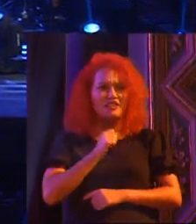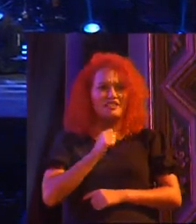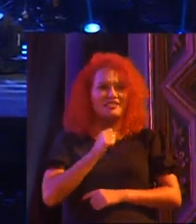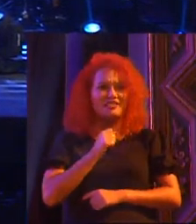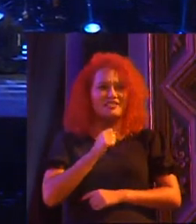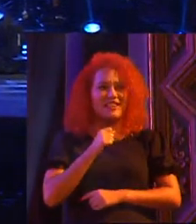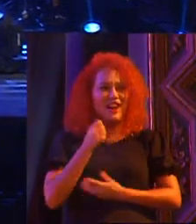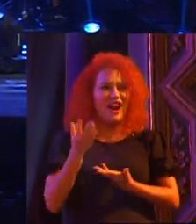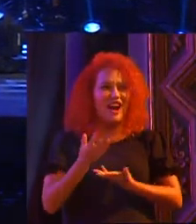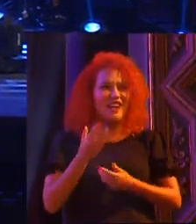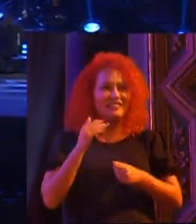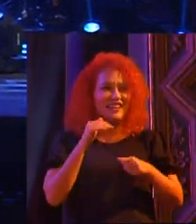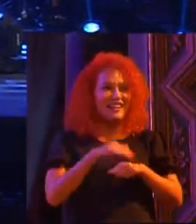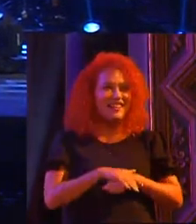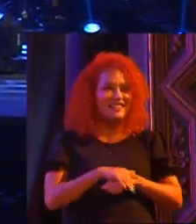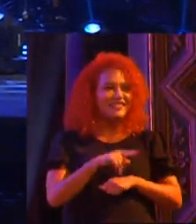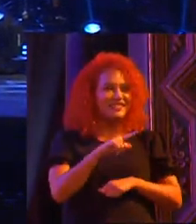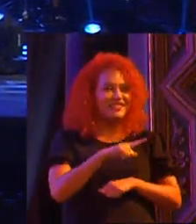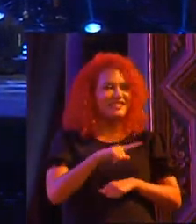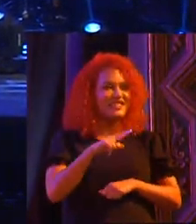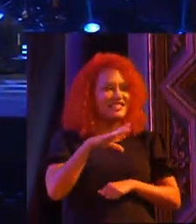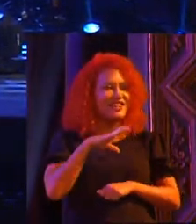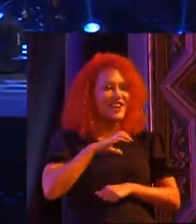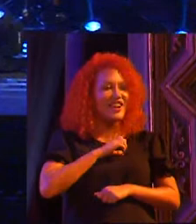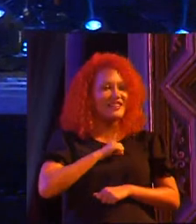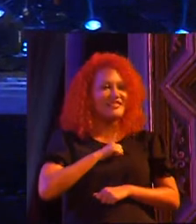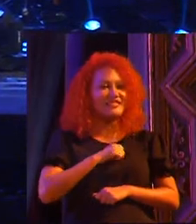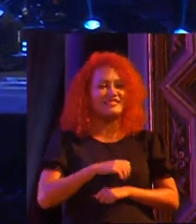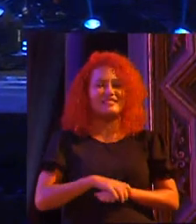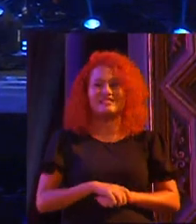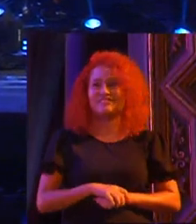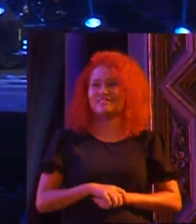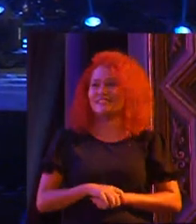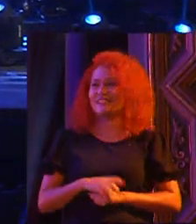bonito essa noite aqui, olha. Demais. Muito, meu muito, Deus muito. Do céu.